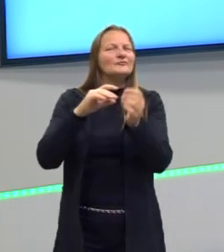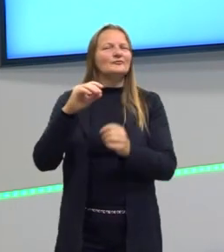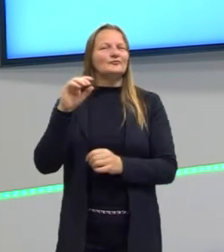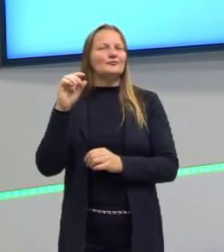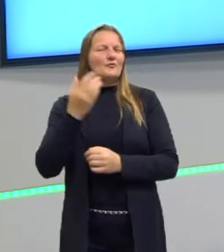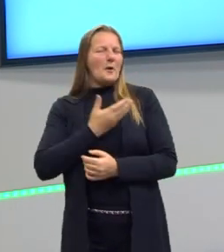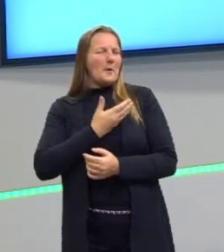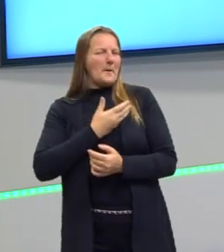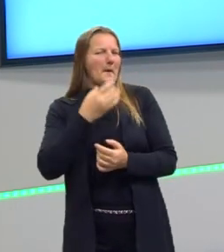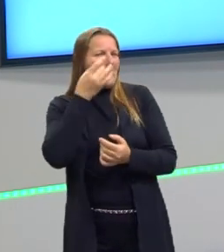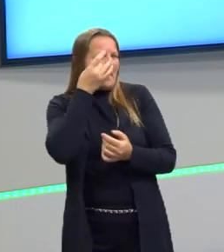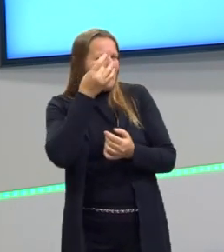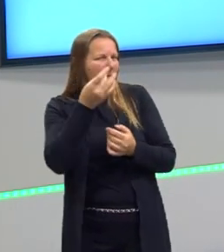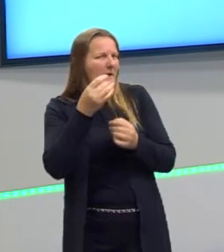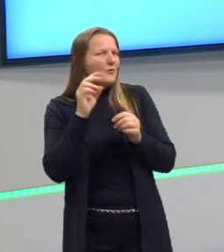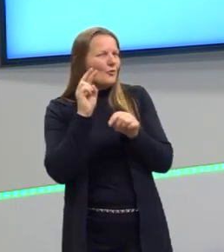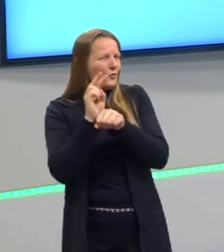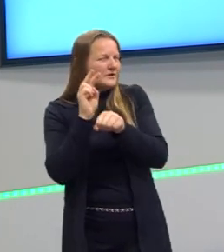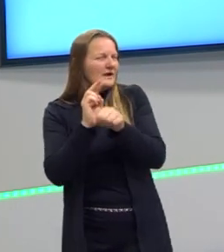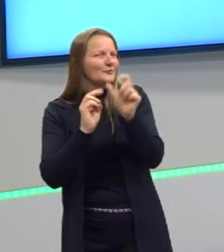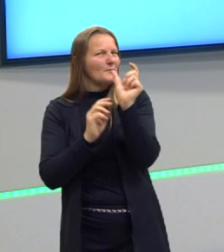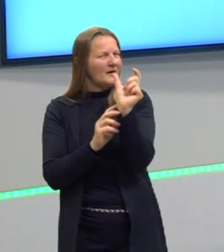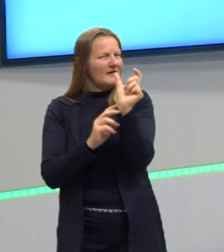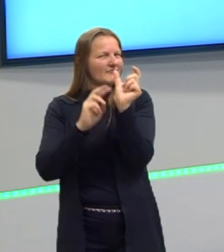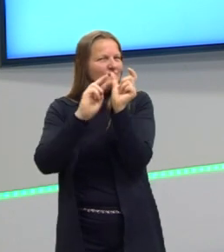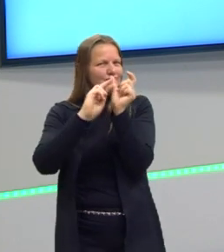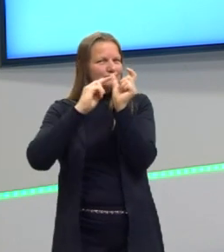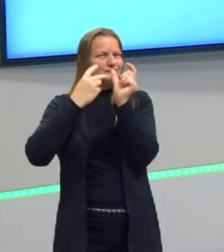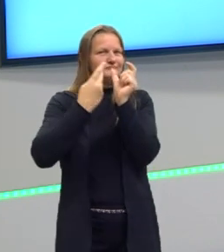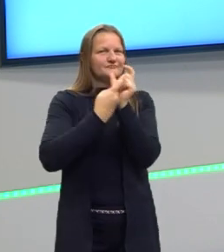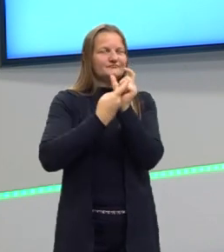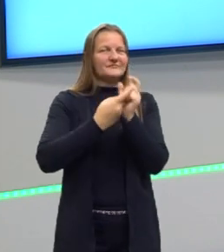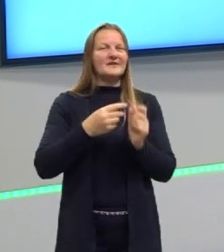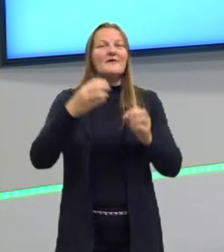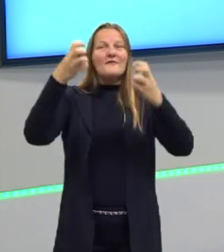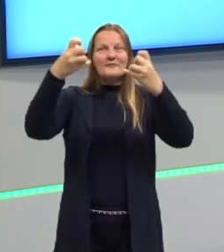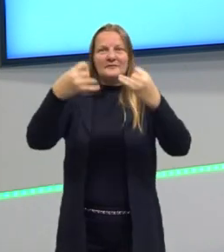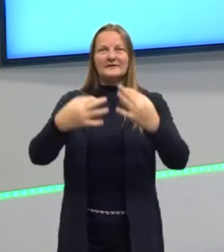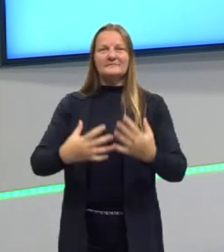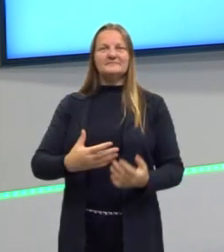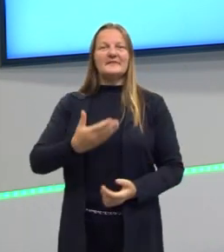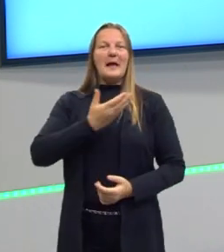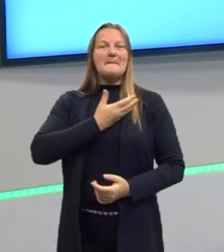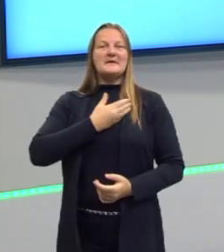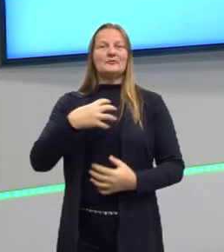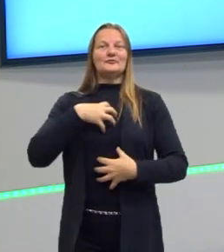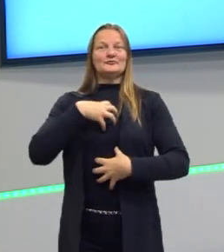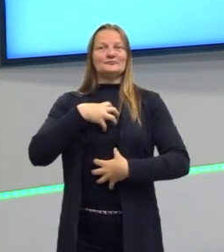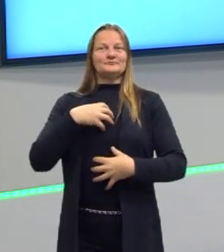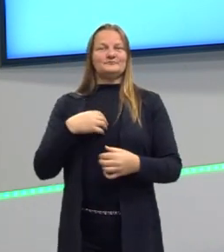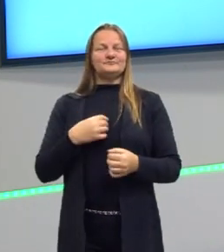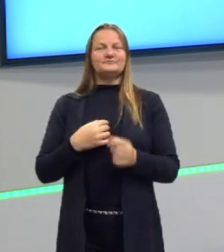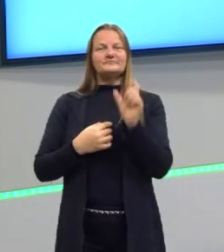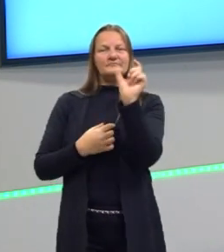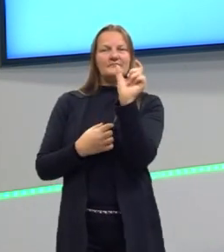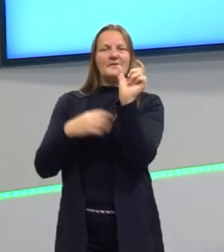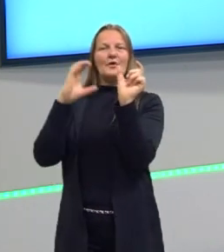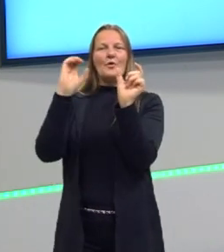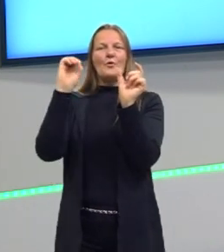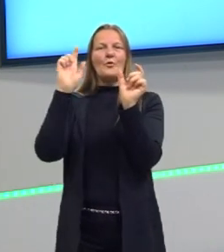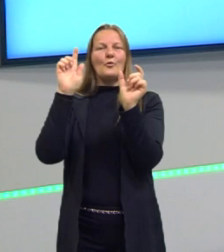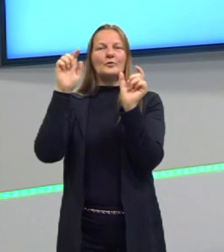amigos né Nós vamos falar um pouquinho dos Amigos do Peito que são os cognatos